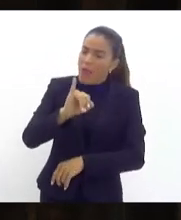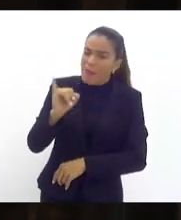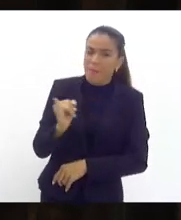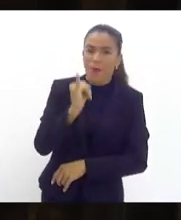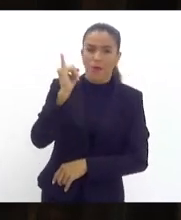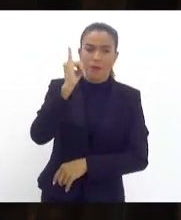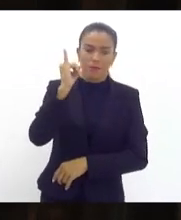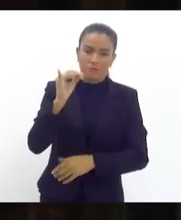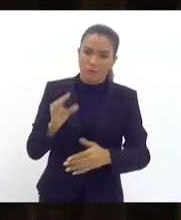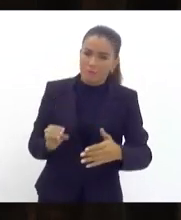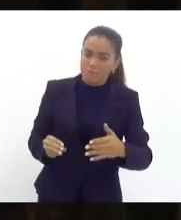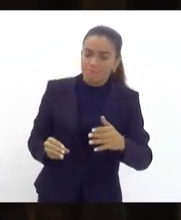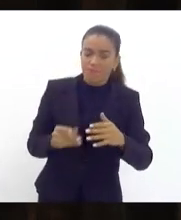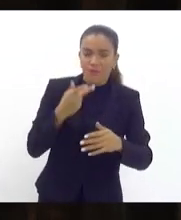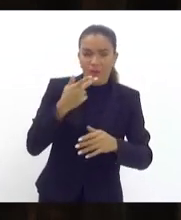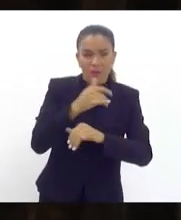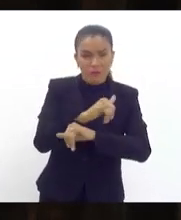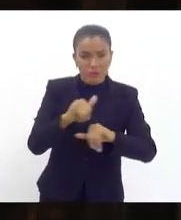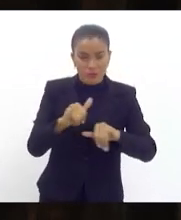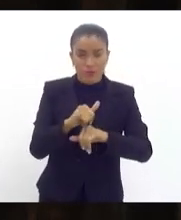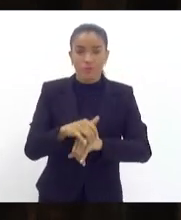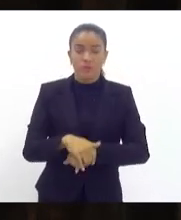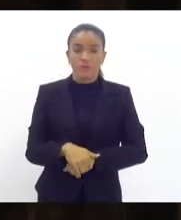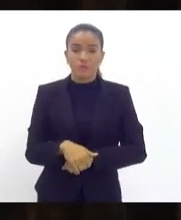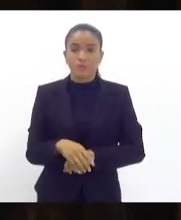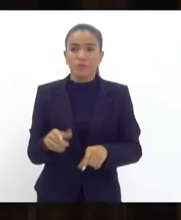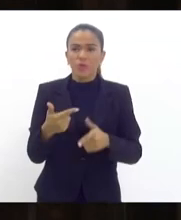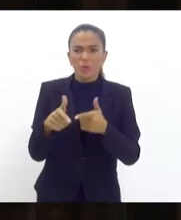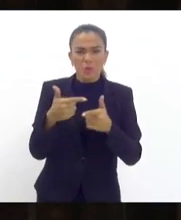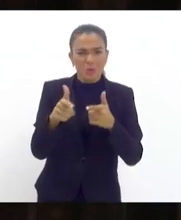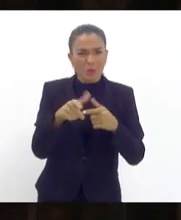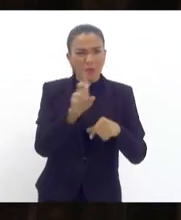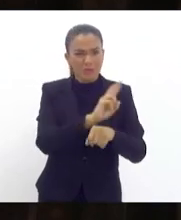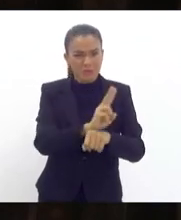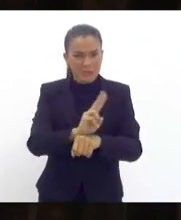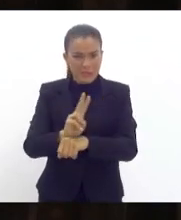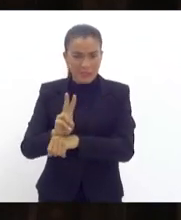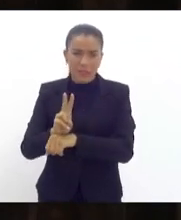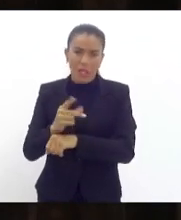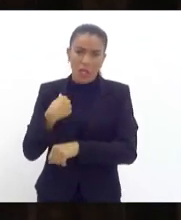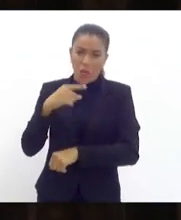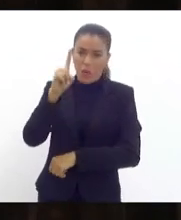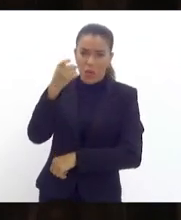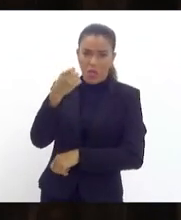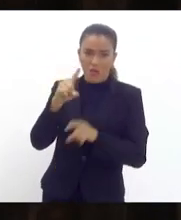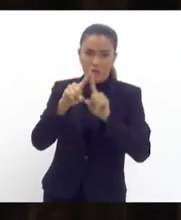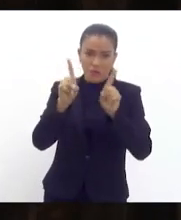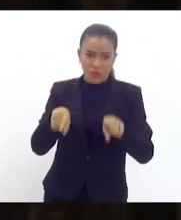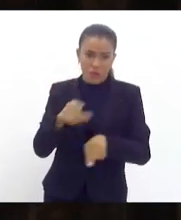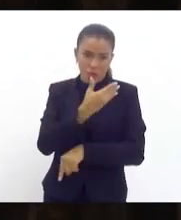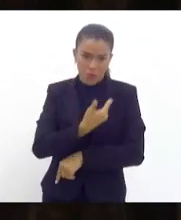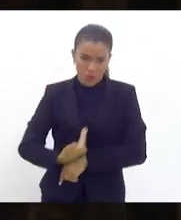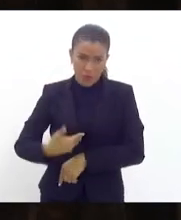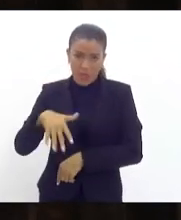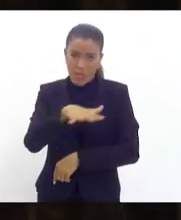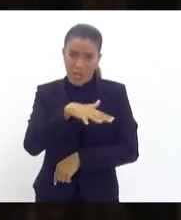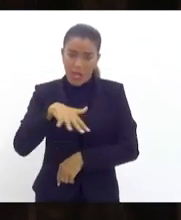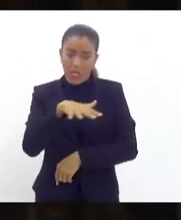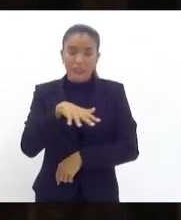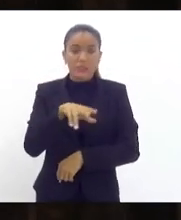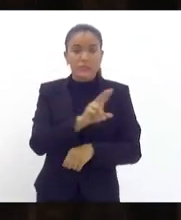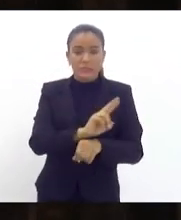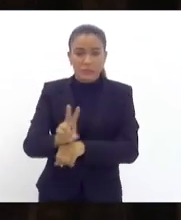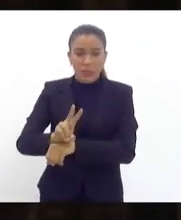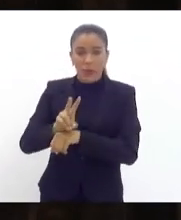antes de ser um problema de segurança e eu vim de uma eu vim de agência do o governo da área de segurança inteligência